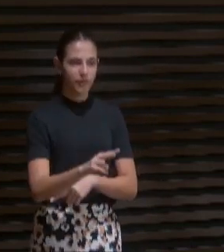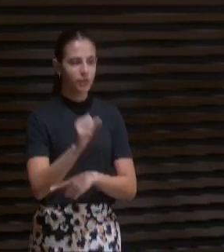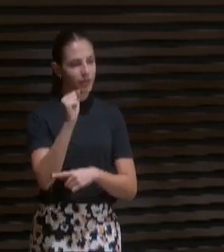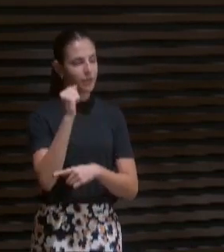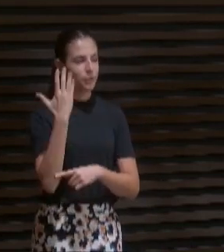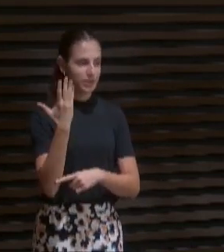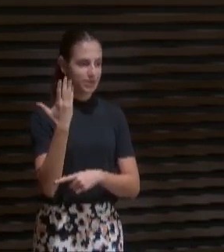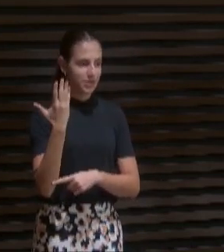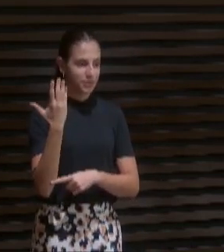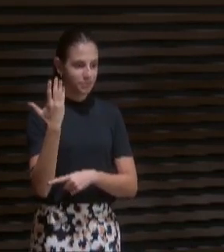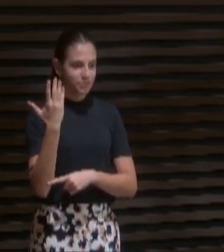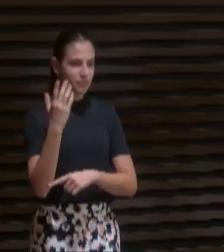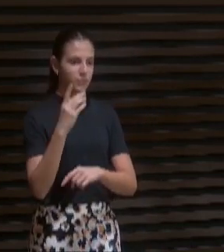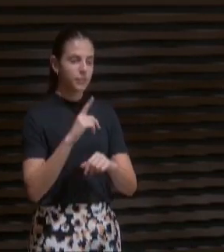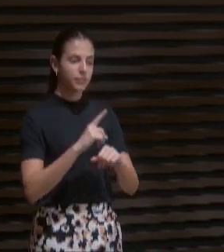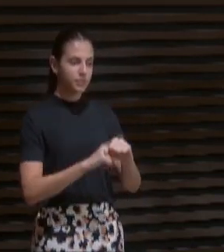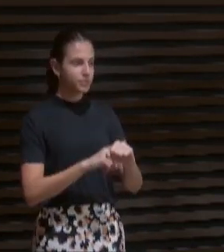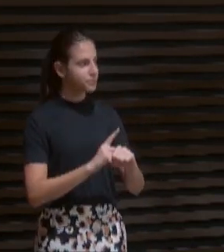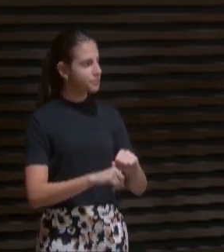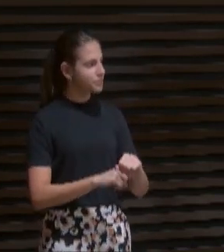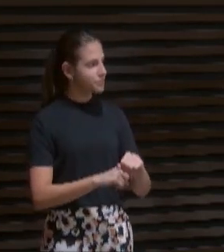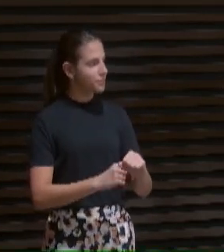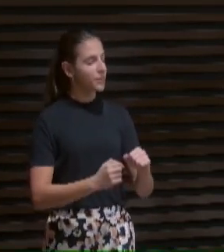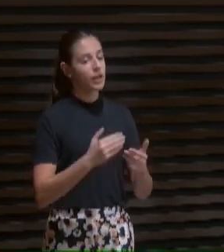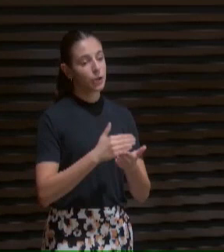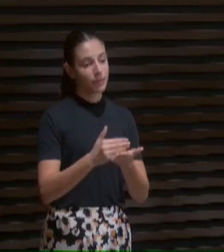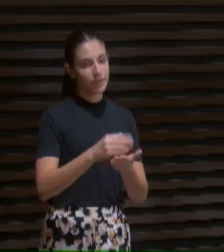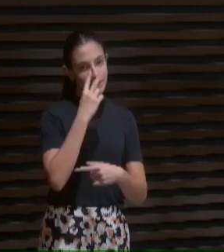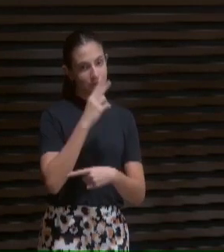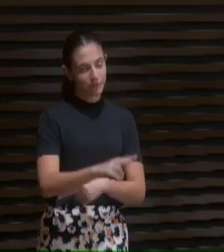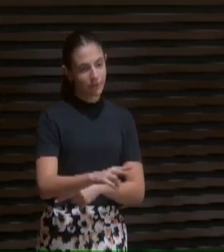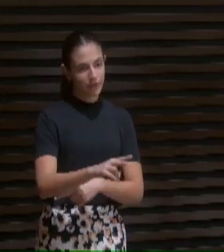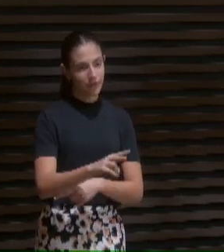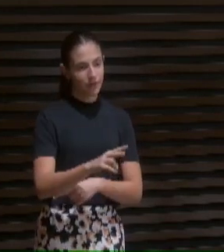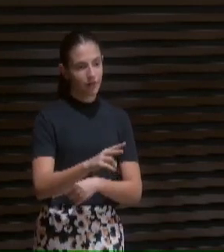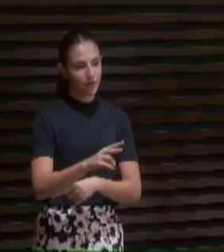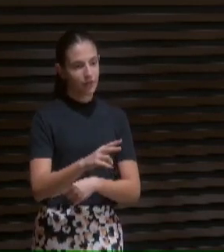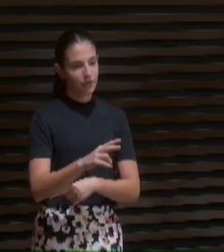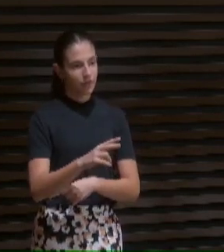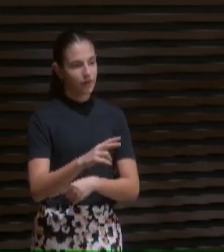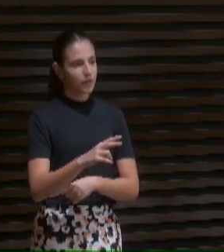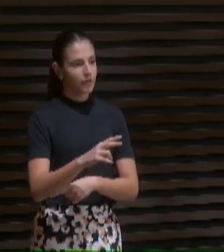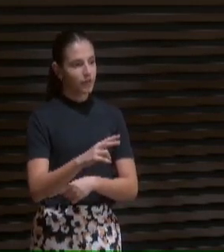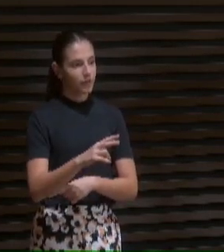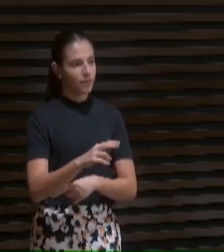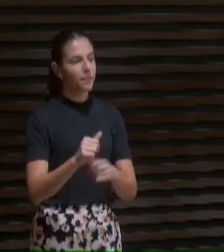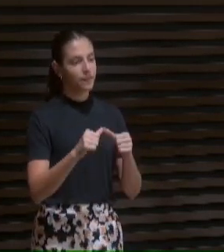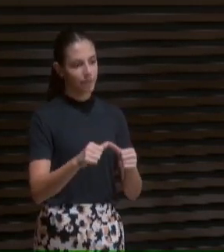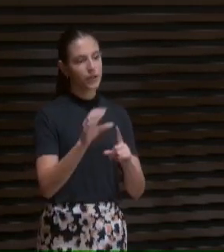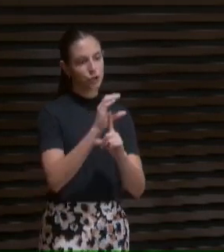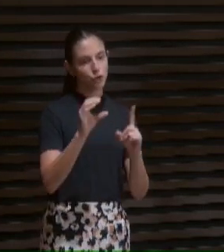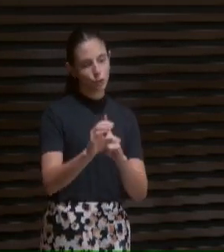futuro. E quando ele começa a ver, ele chega neste culto, que é o capítulo 5.